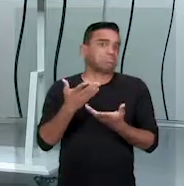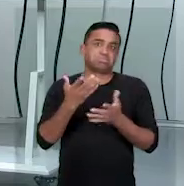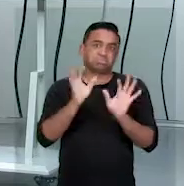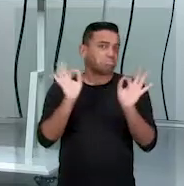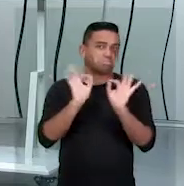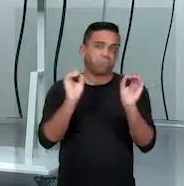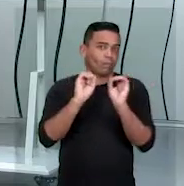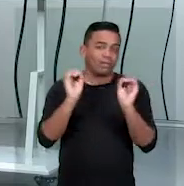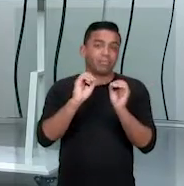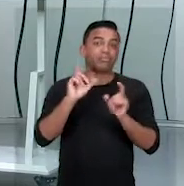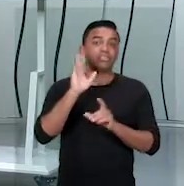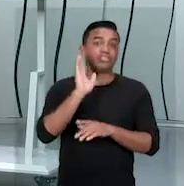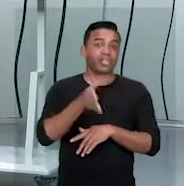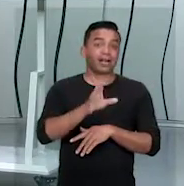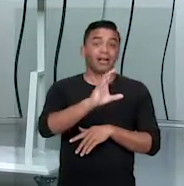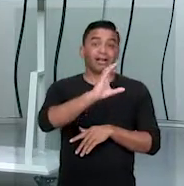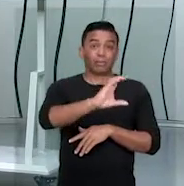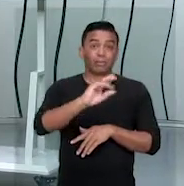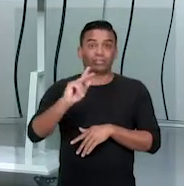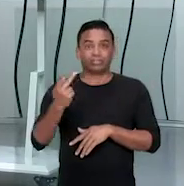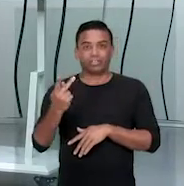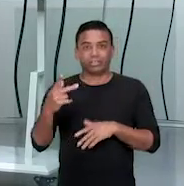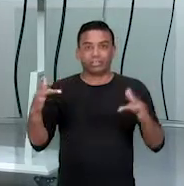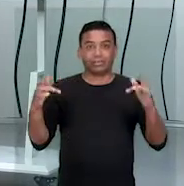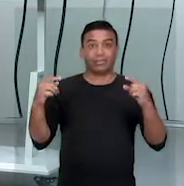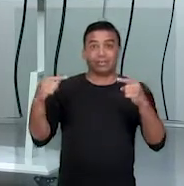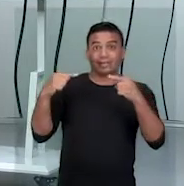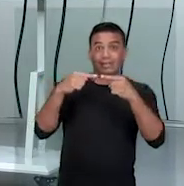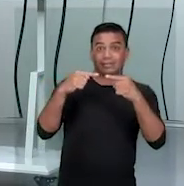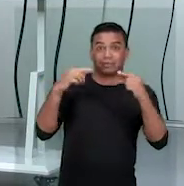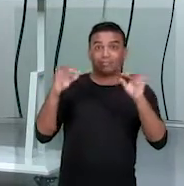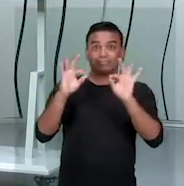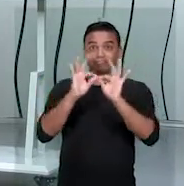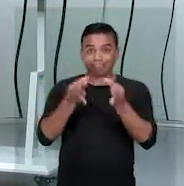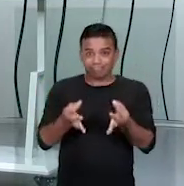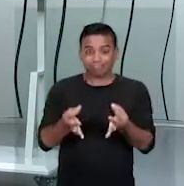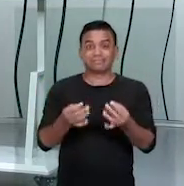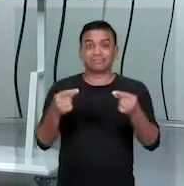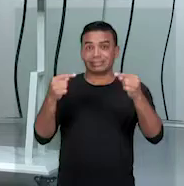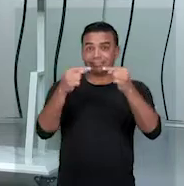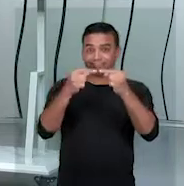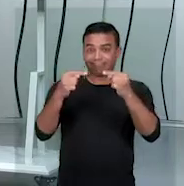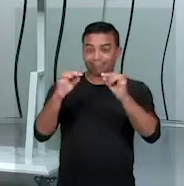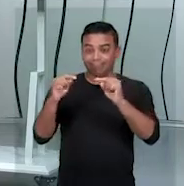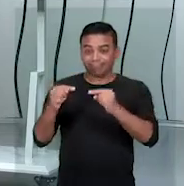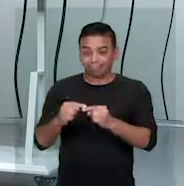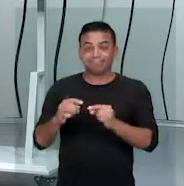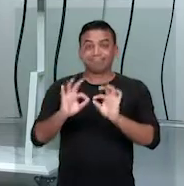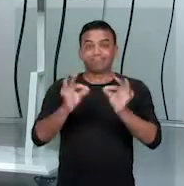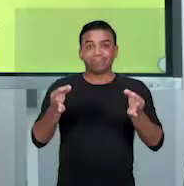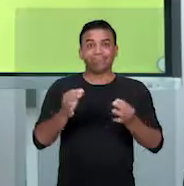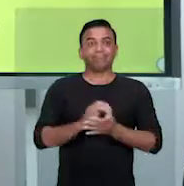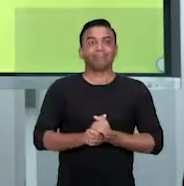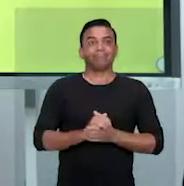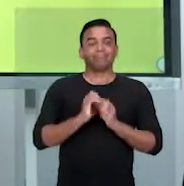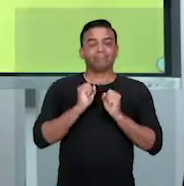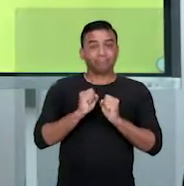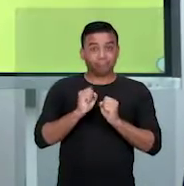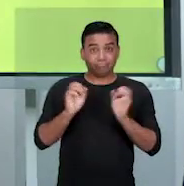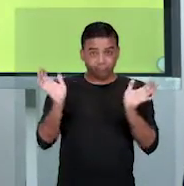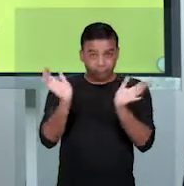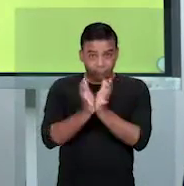eu só tenho carbono e hidrogênio e as ligações são ligações simples. Então, olha só, eu posso usar como cadeia